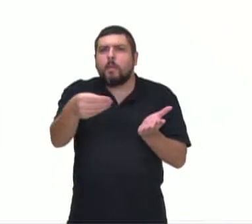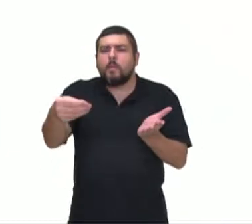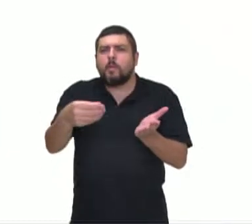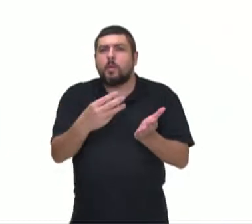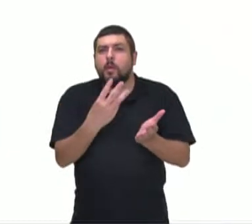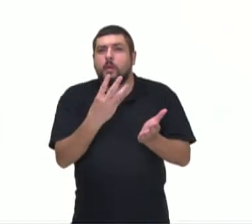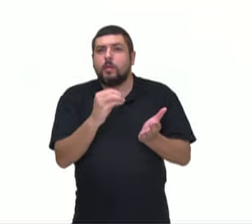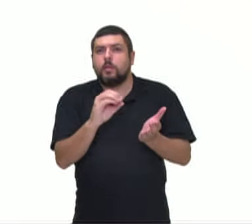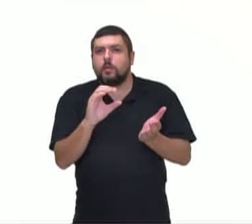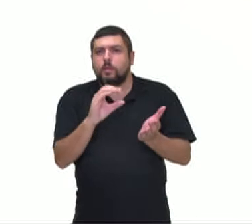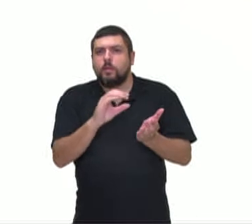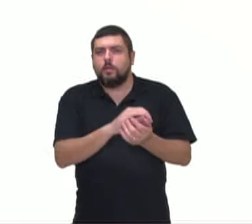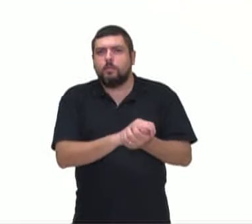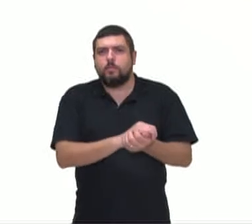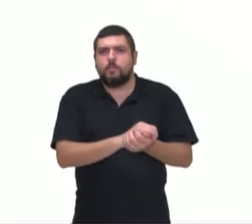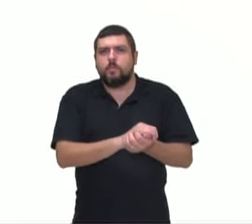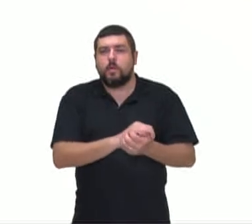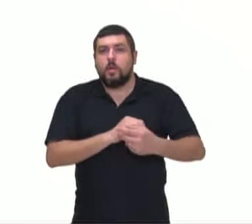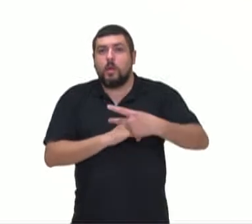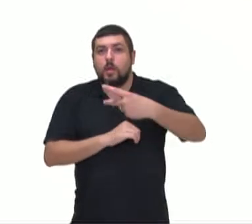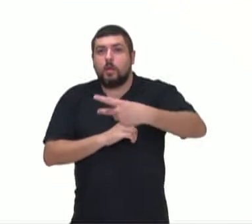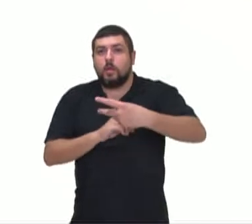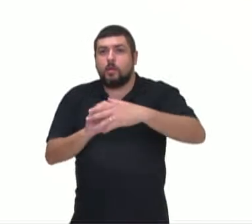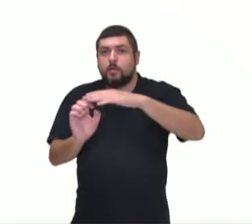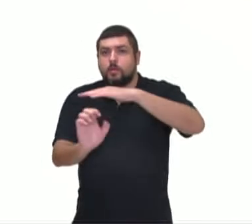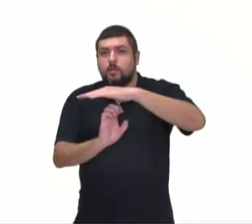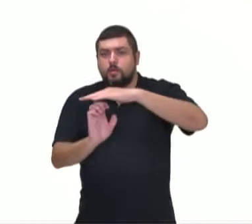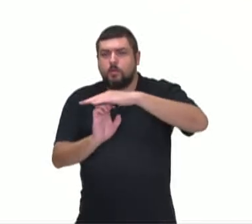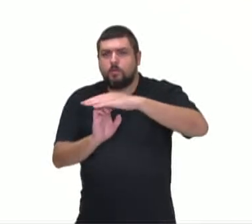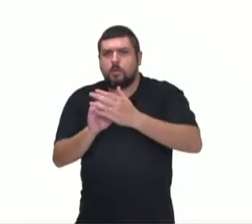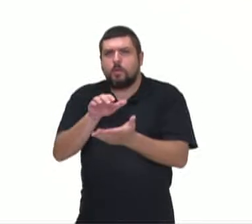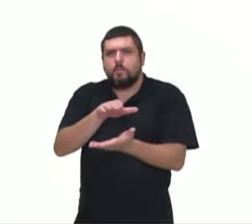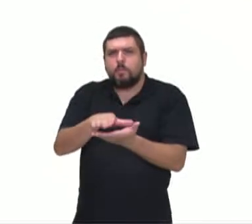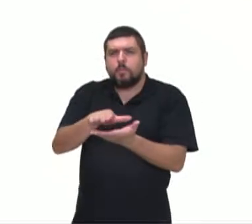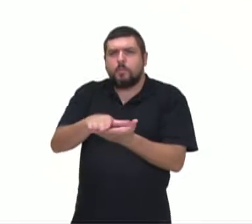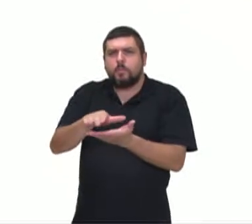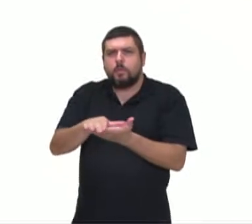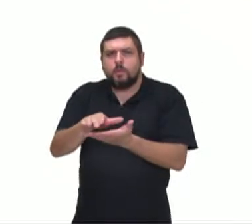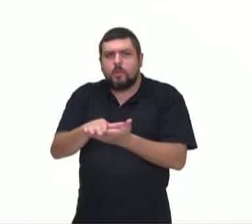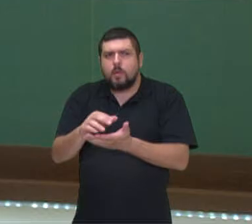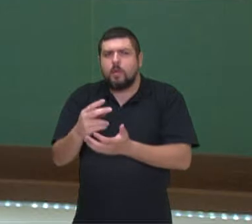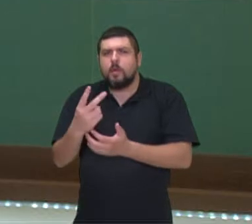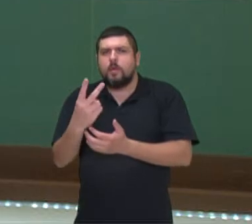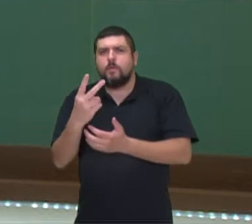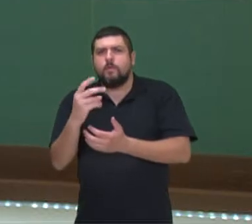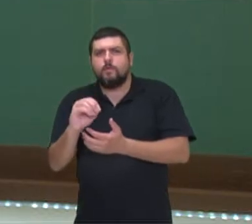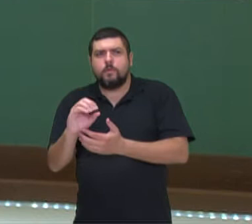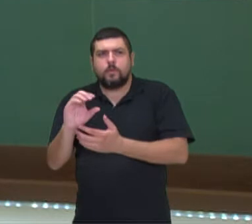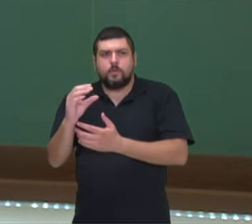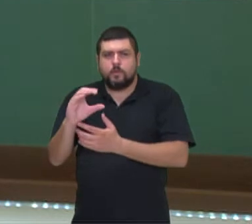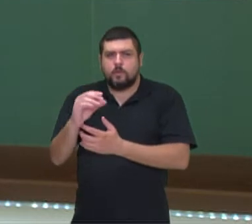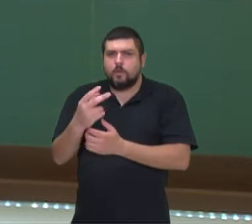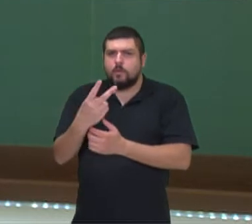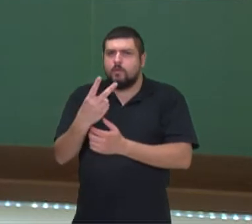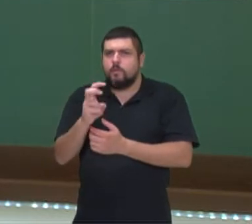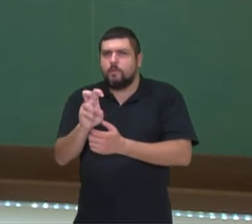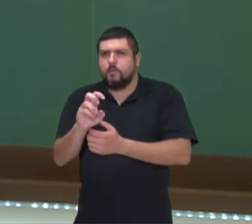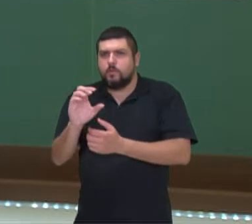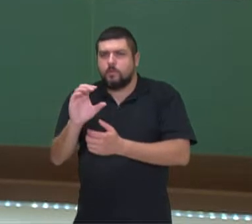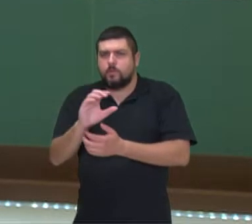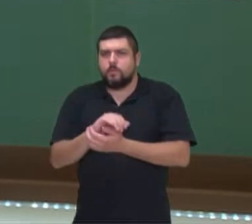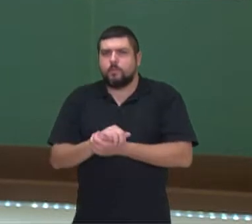na B, ela cobra 25 centavos para a impressão de cada unidade. Tá vendo? Olha só.